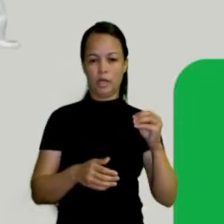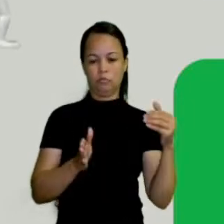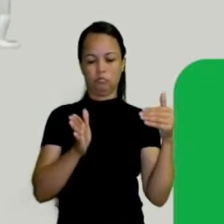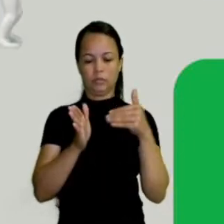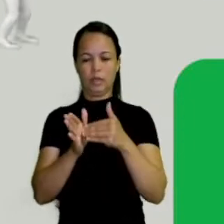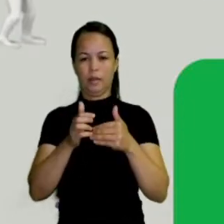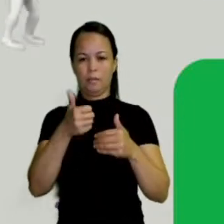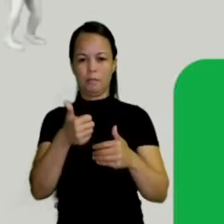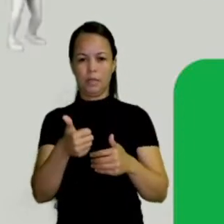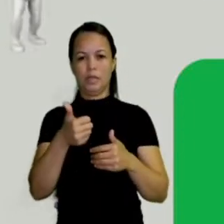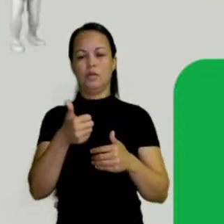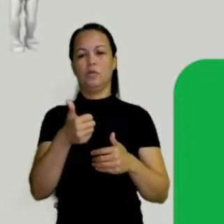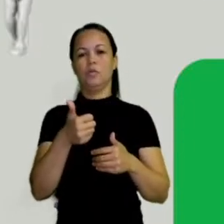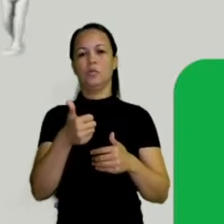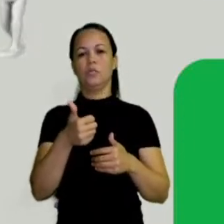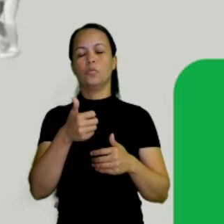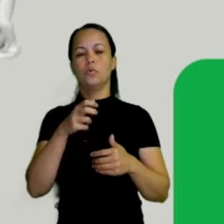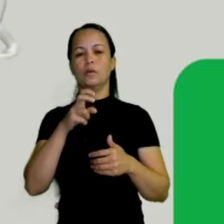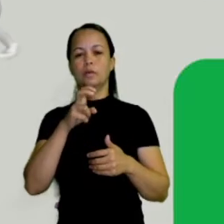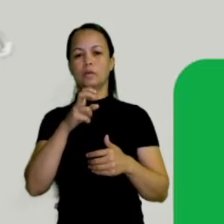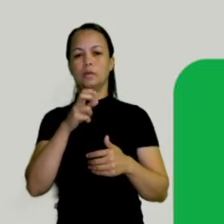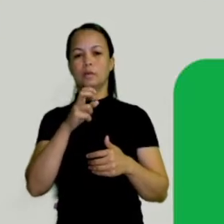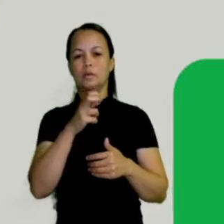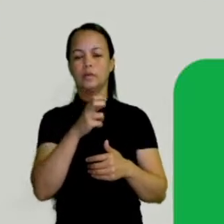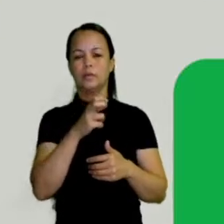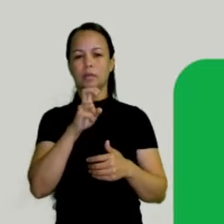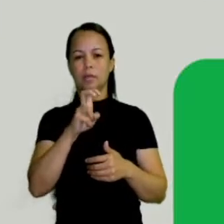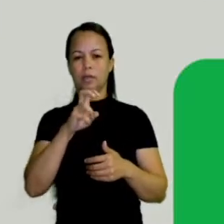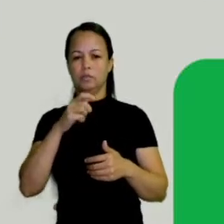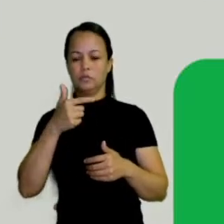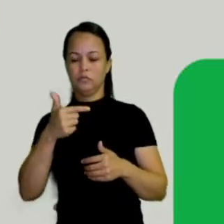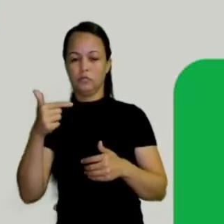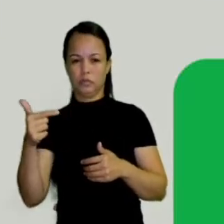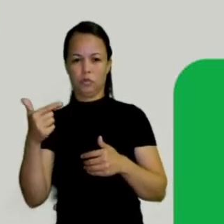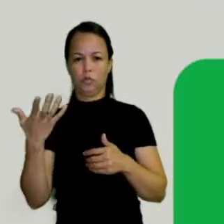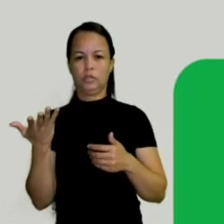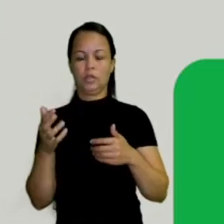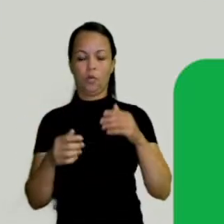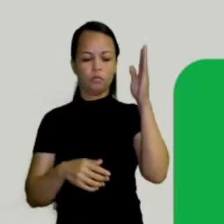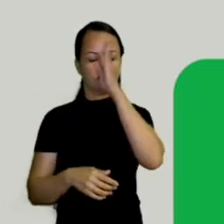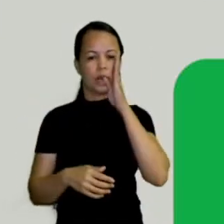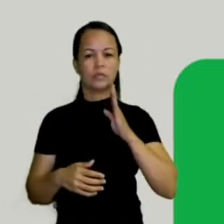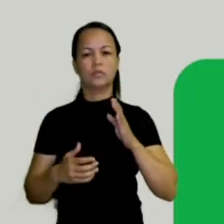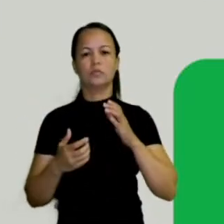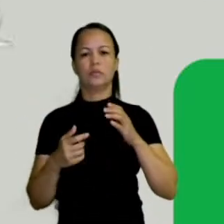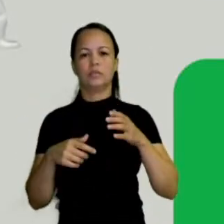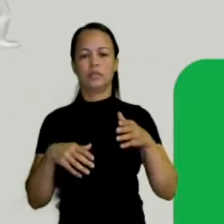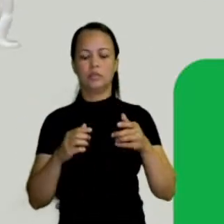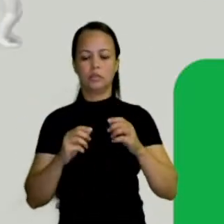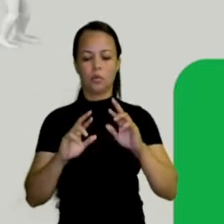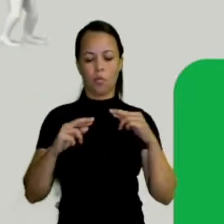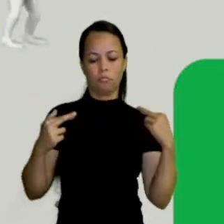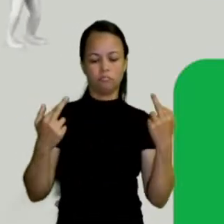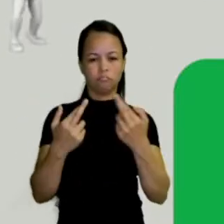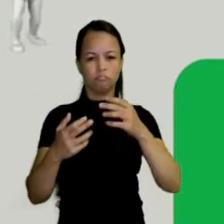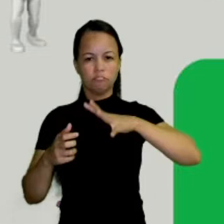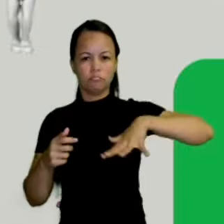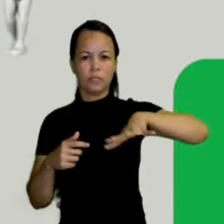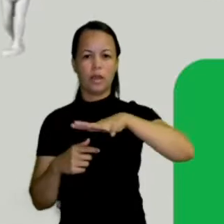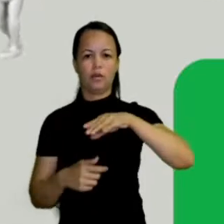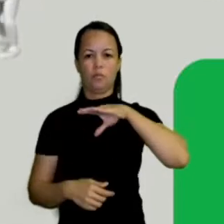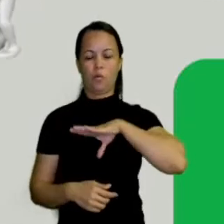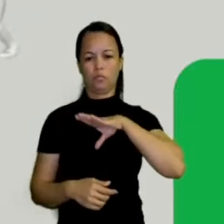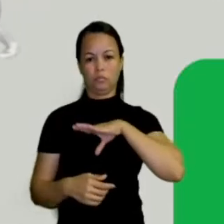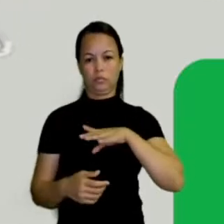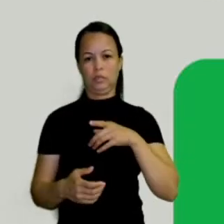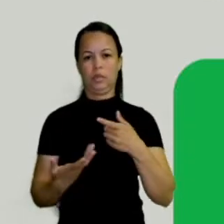tornou oficialmente independente, o Brasil foi a sede do Império Português, por estarem aqui